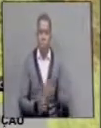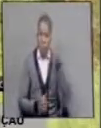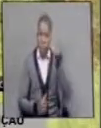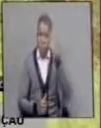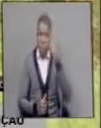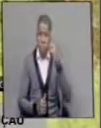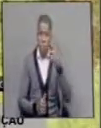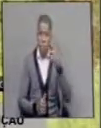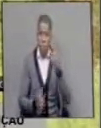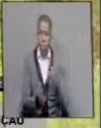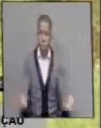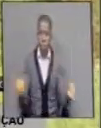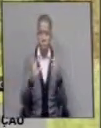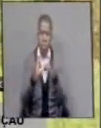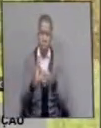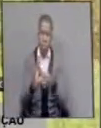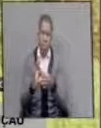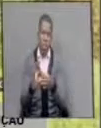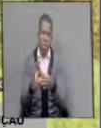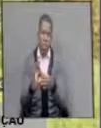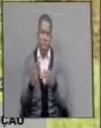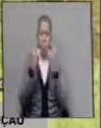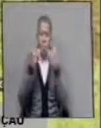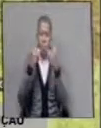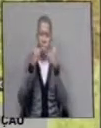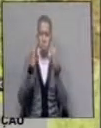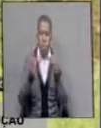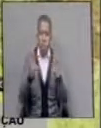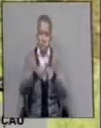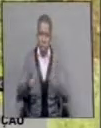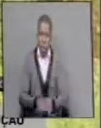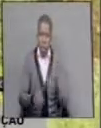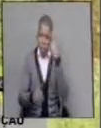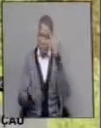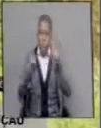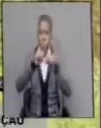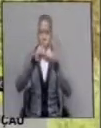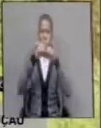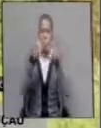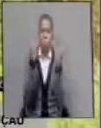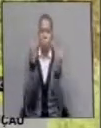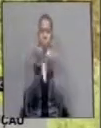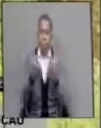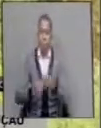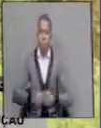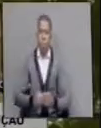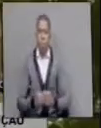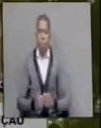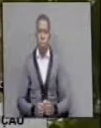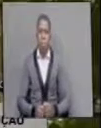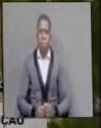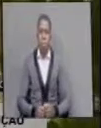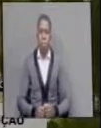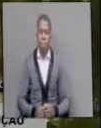associá los e formar empresas a obrigação primária com a reativação